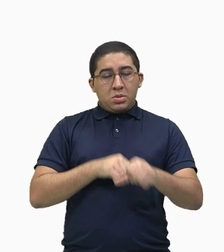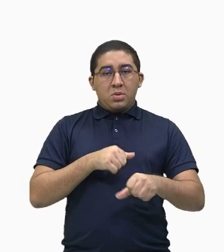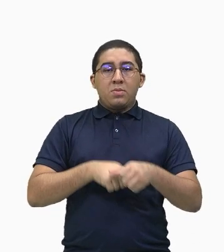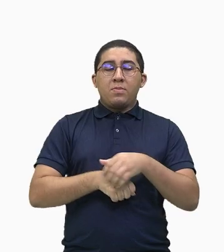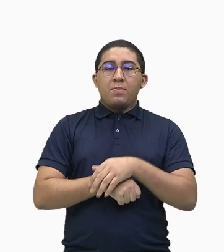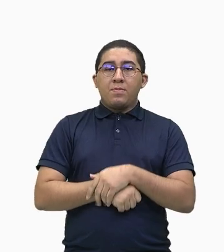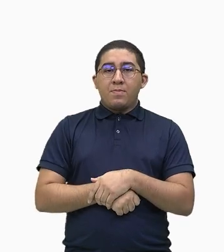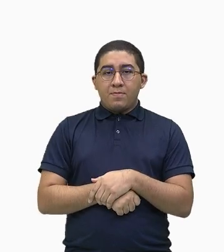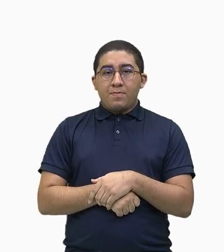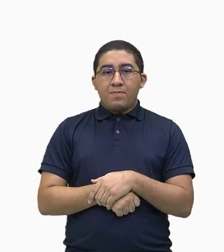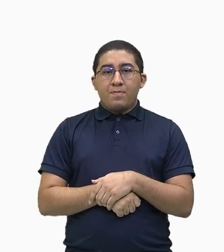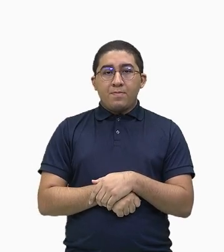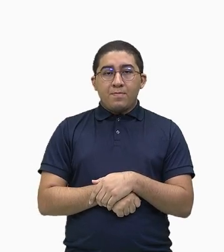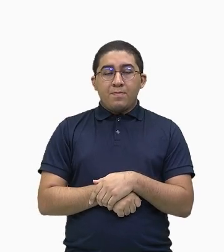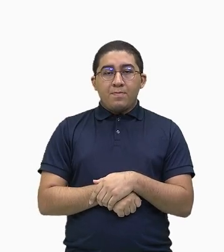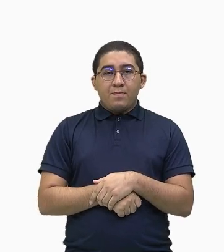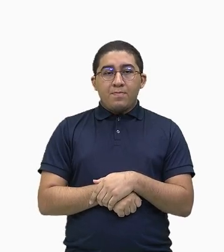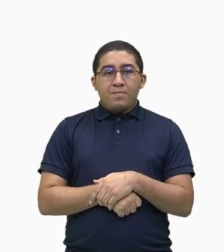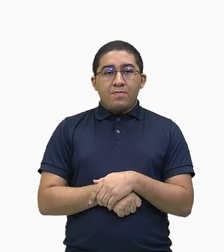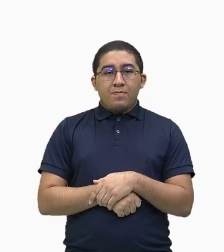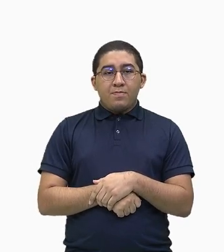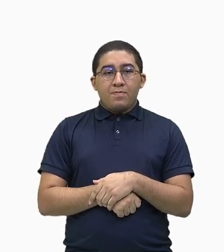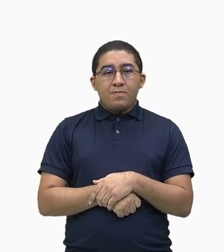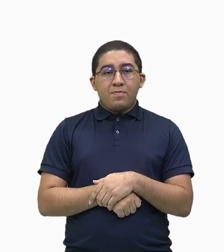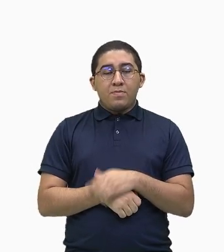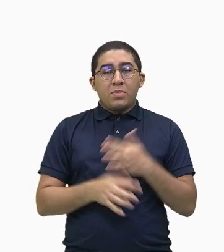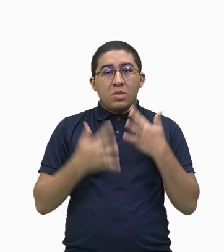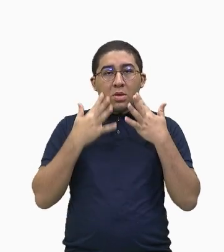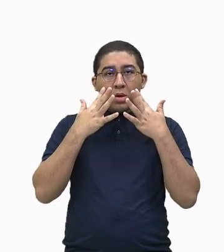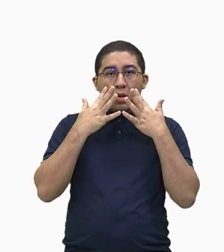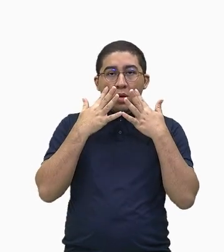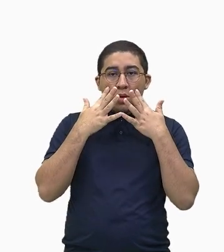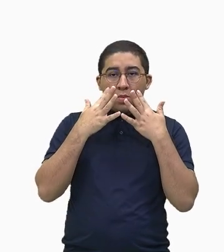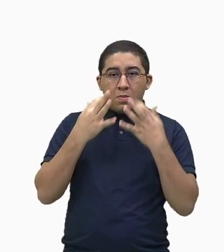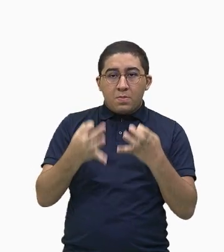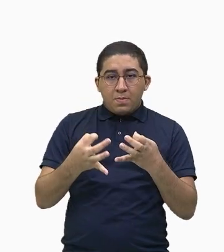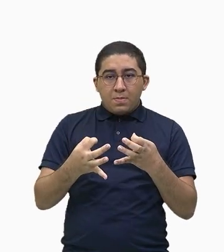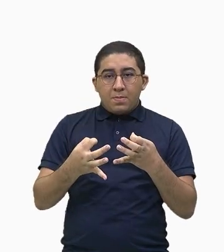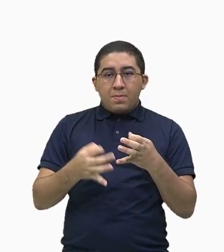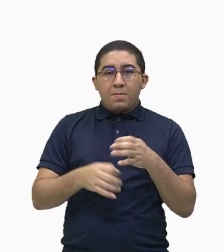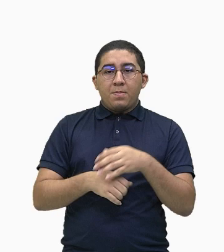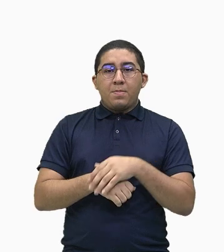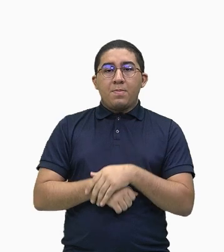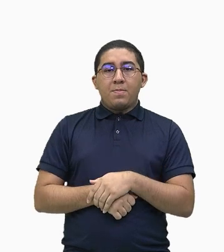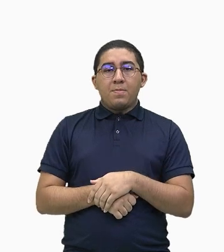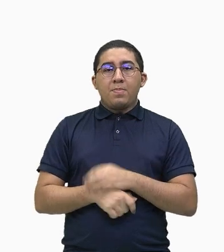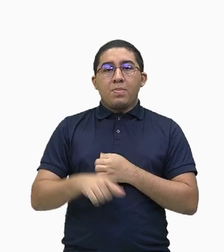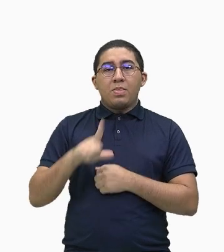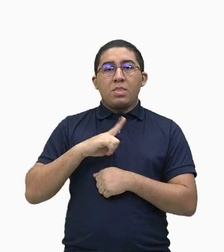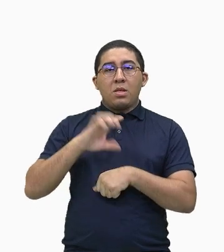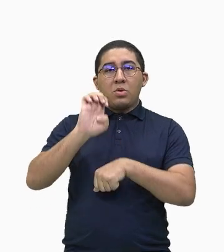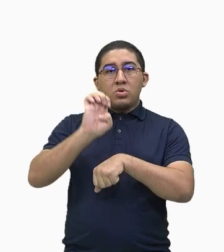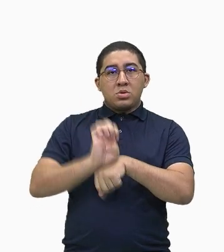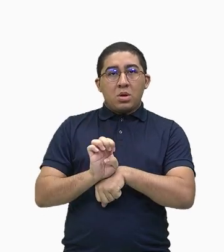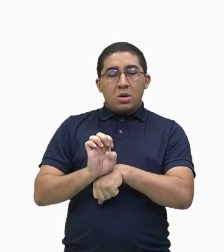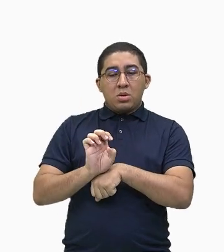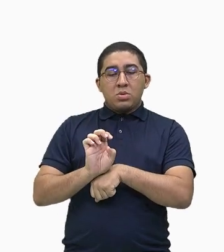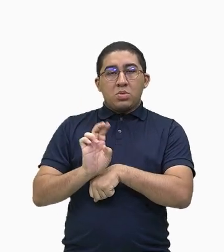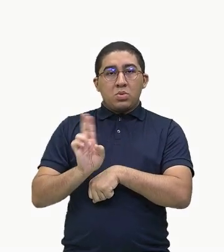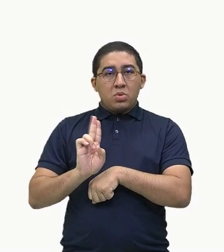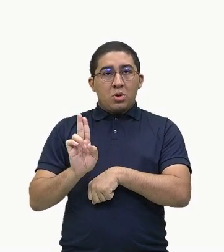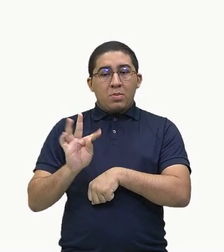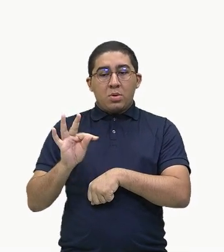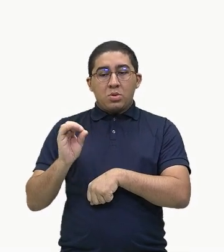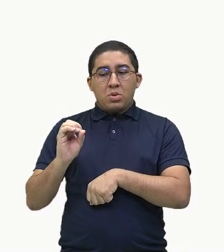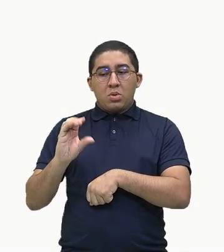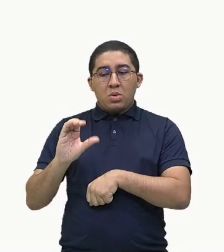país, que é o quê? Observem aí com atenção, olha, nós temos o estado de Tocantins, gente, então